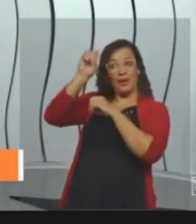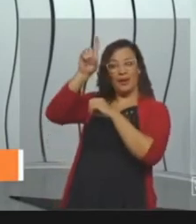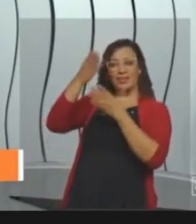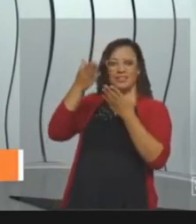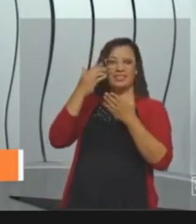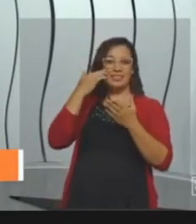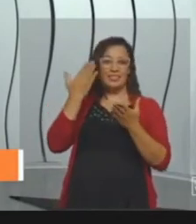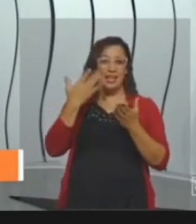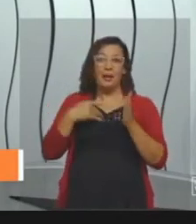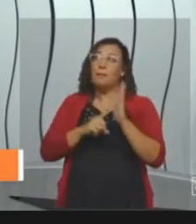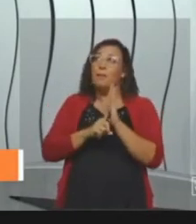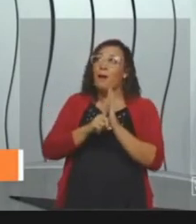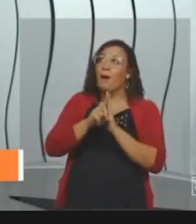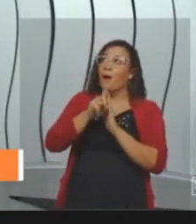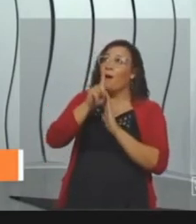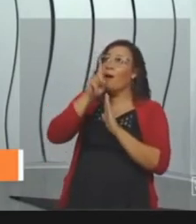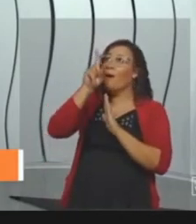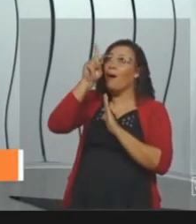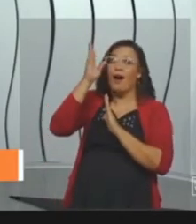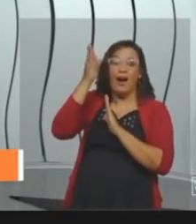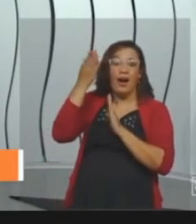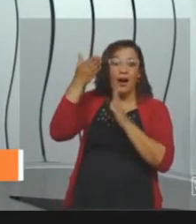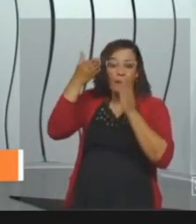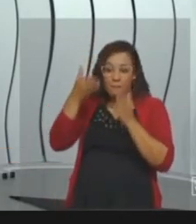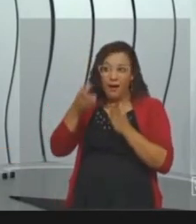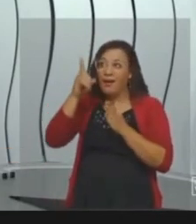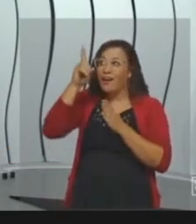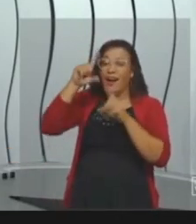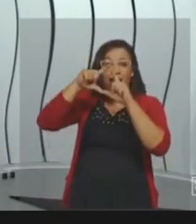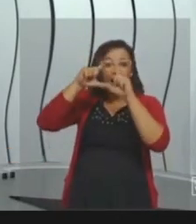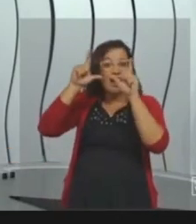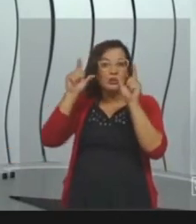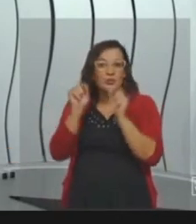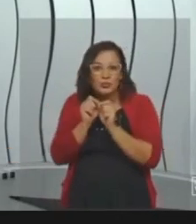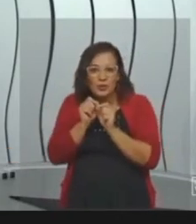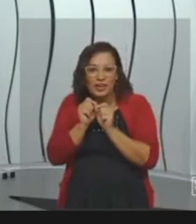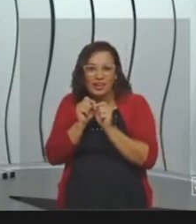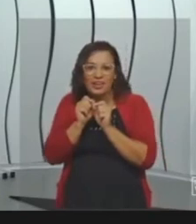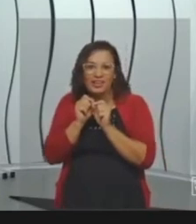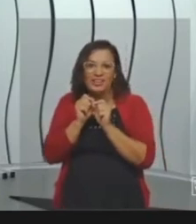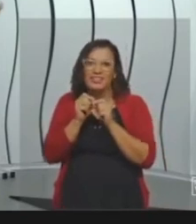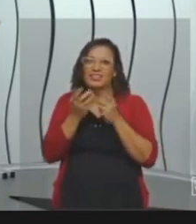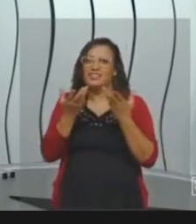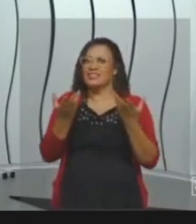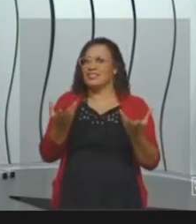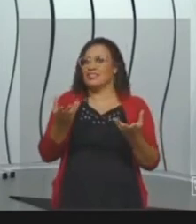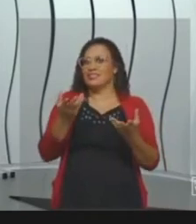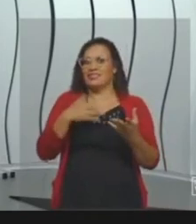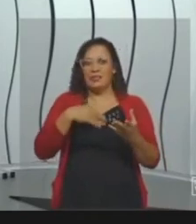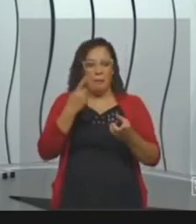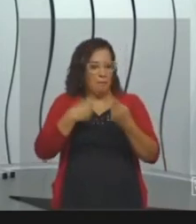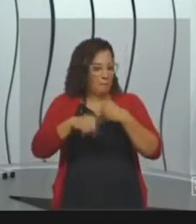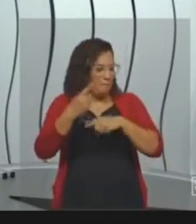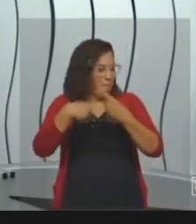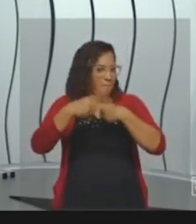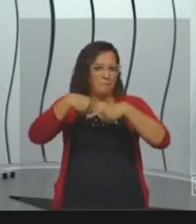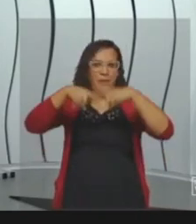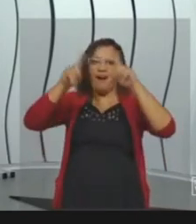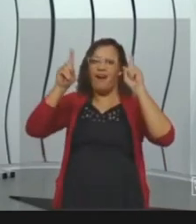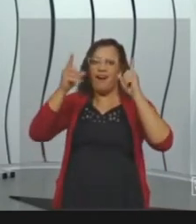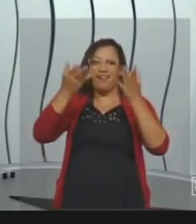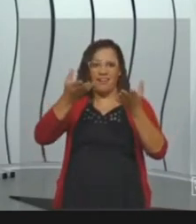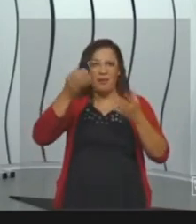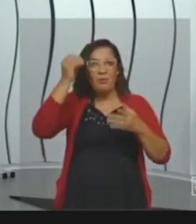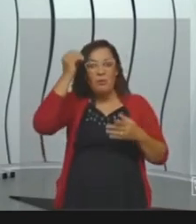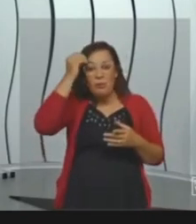à Lua, isso é demais, A primeira vez que o homem consegue sair da atmosfera terrestre, isso isso foi um boom no desenvolvimento tecnológico, o